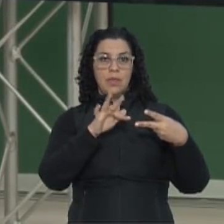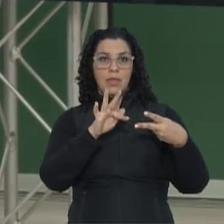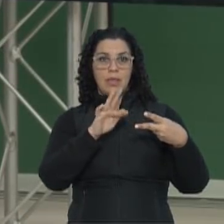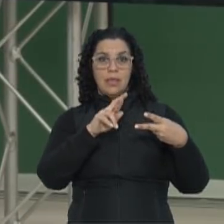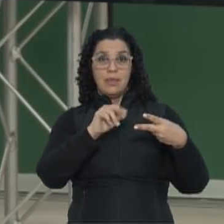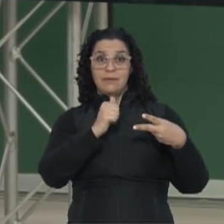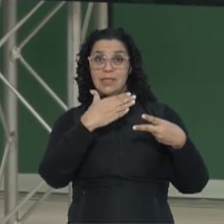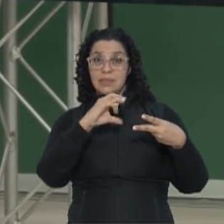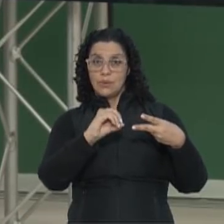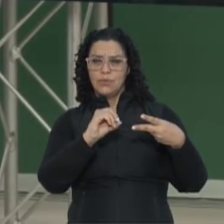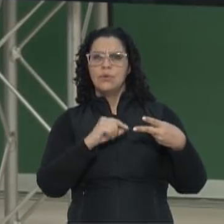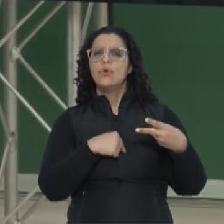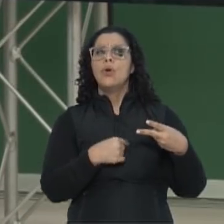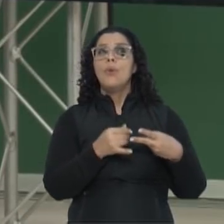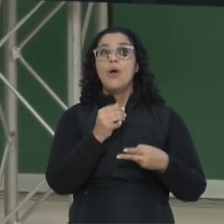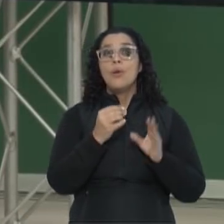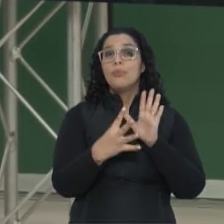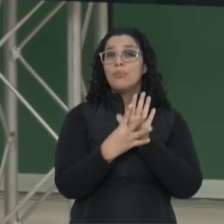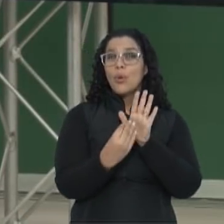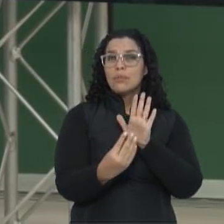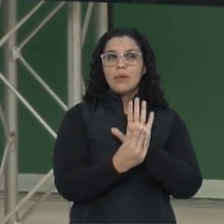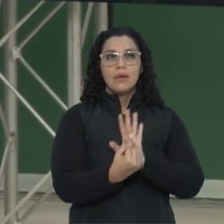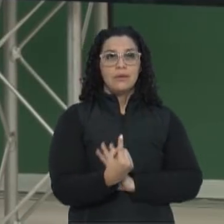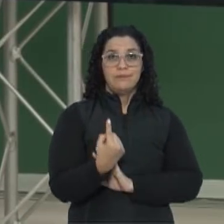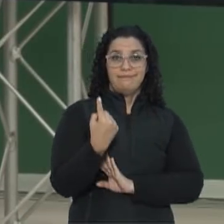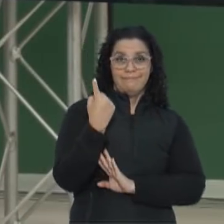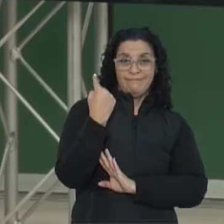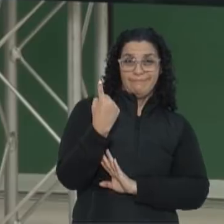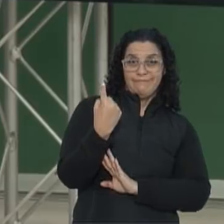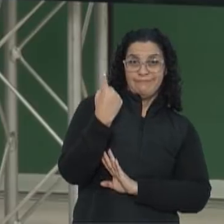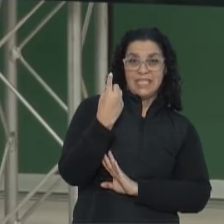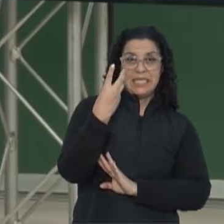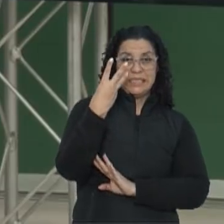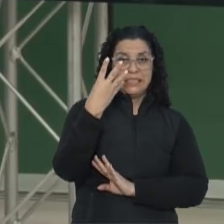fracionária. Daí eu usei um exemplo aqui, ó.